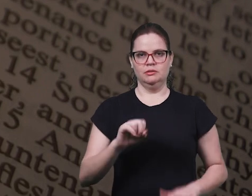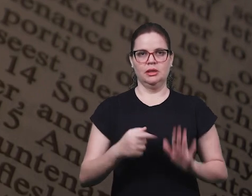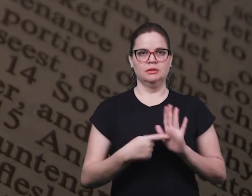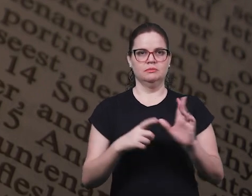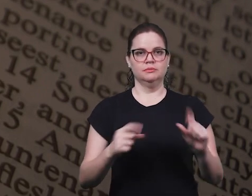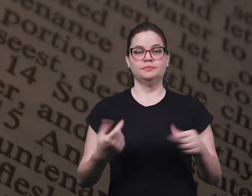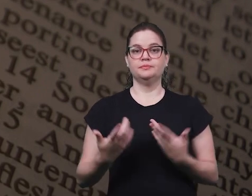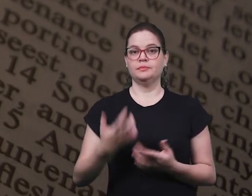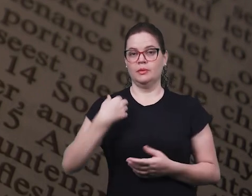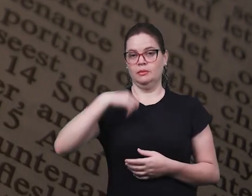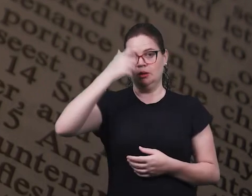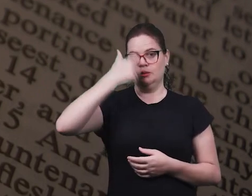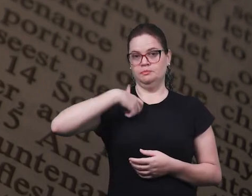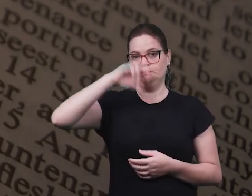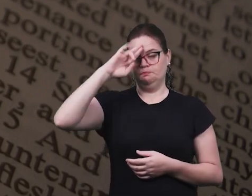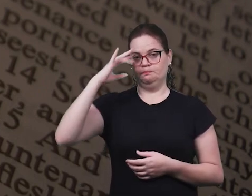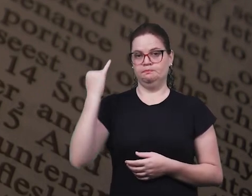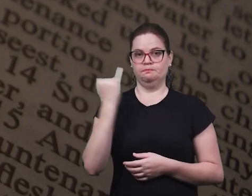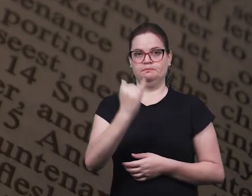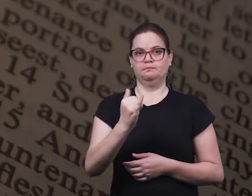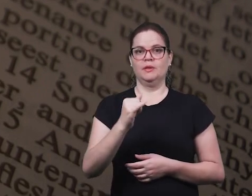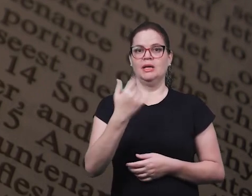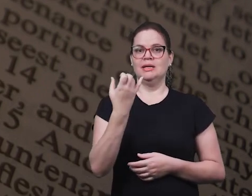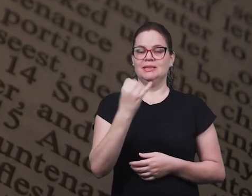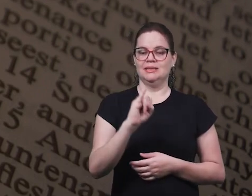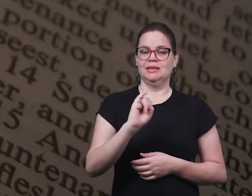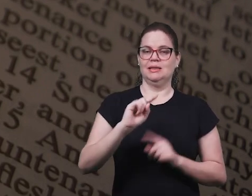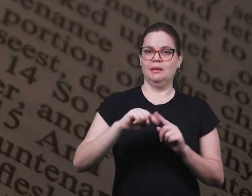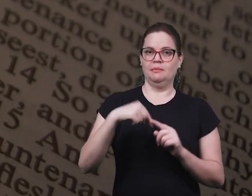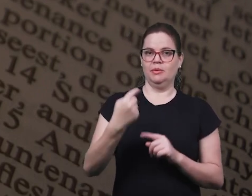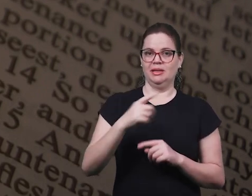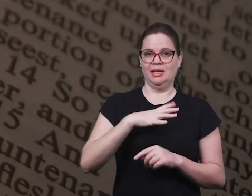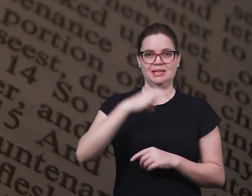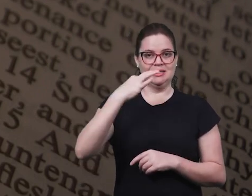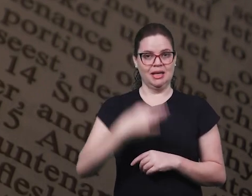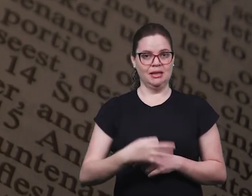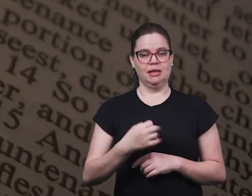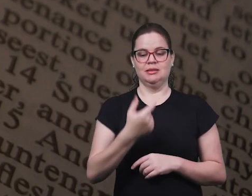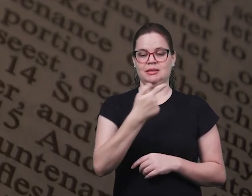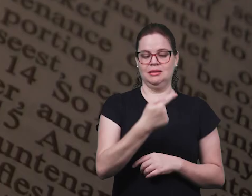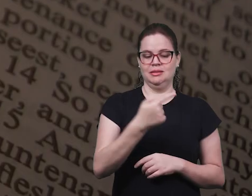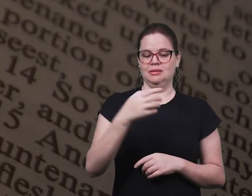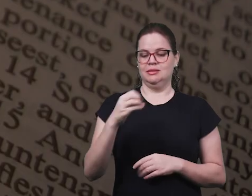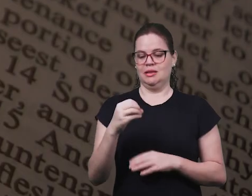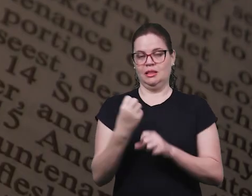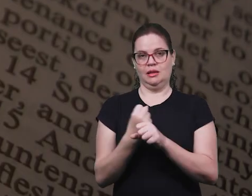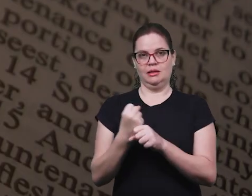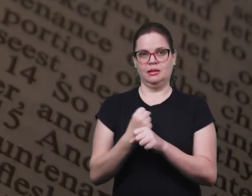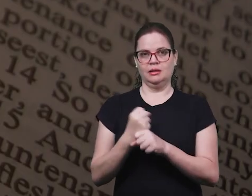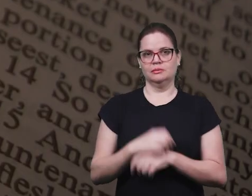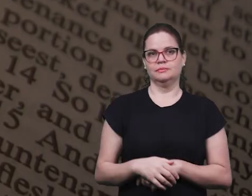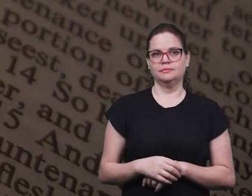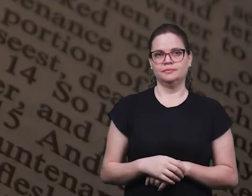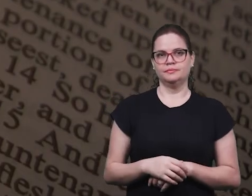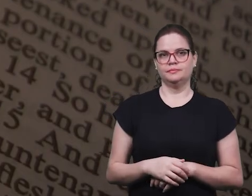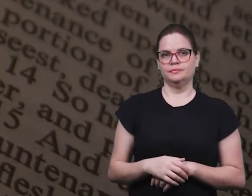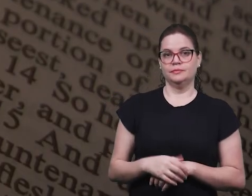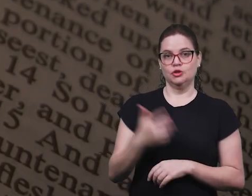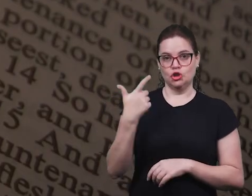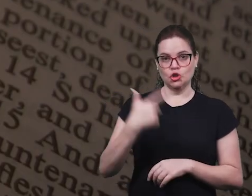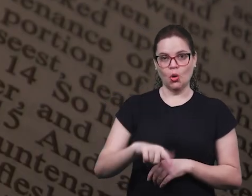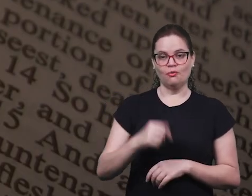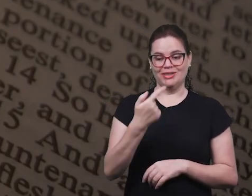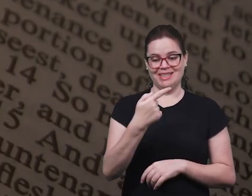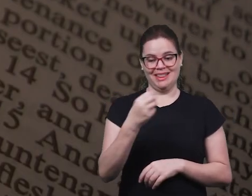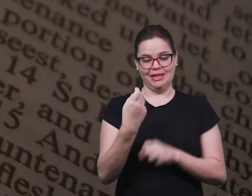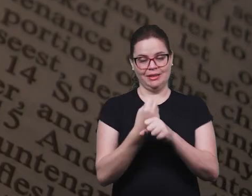Senhor, certamente que, passados 70 anos, vejam, novamente a repetição dos 70 anos